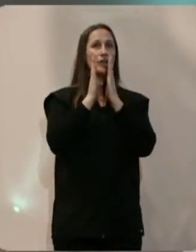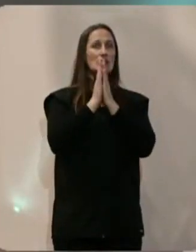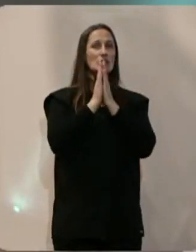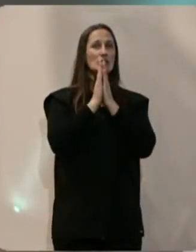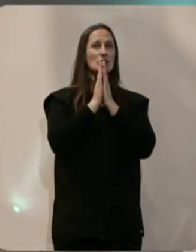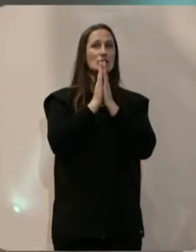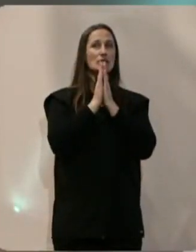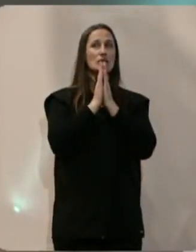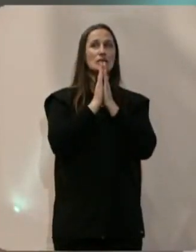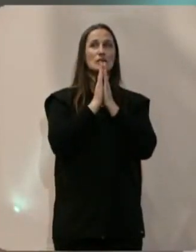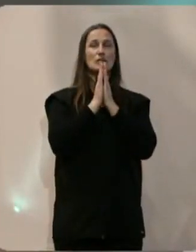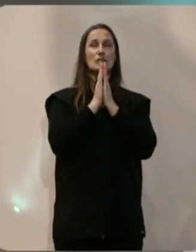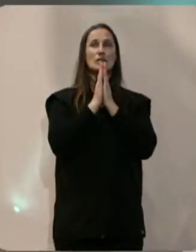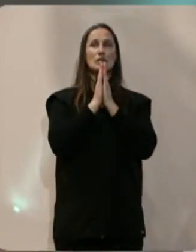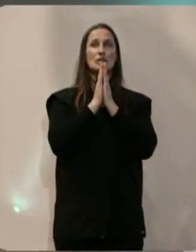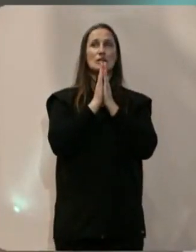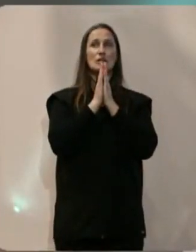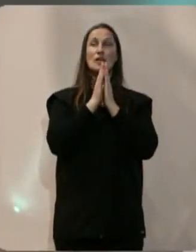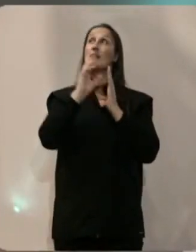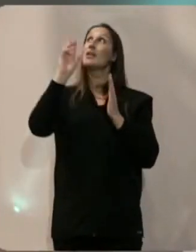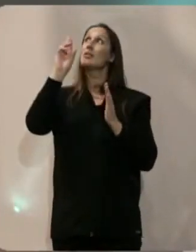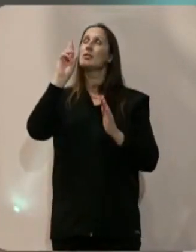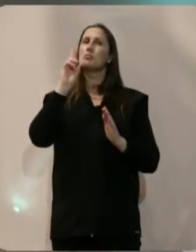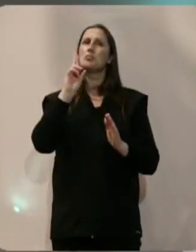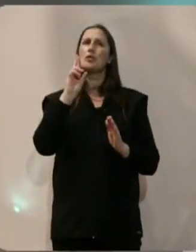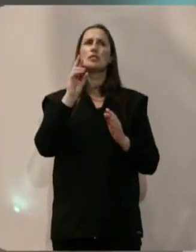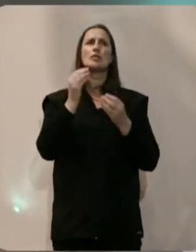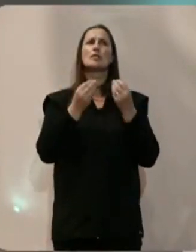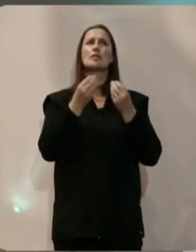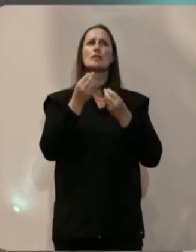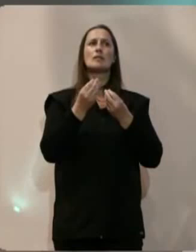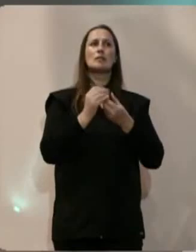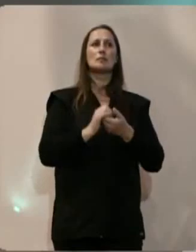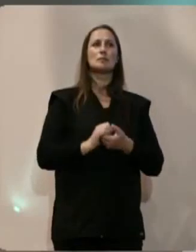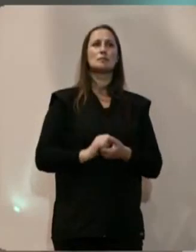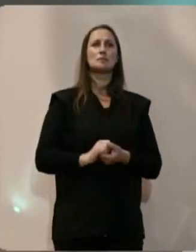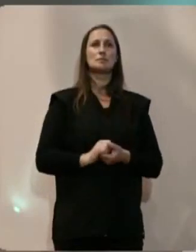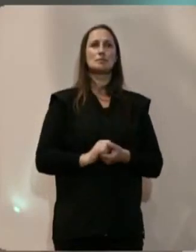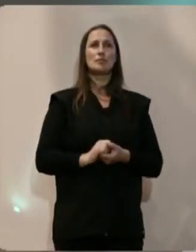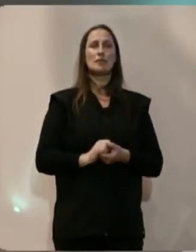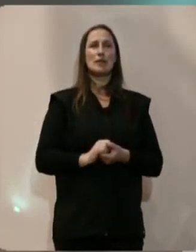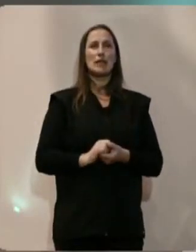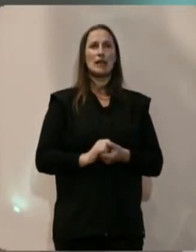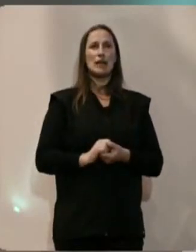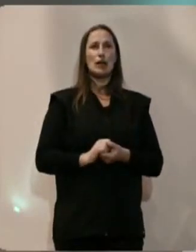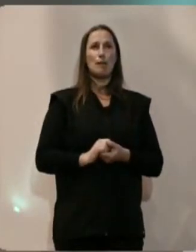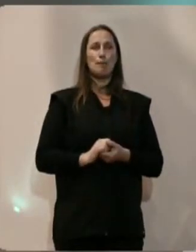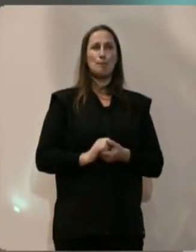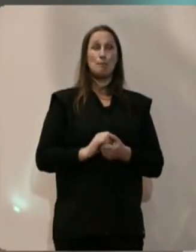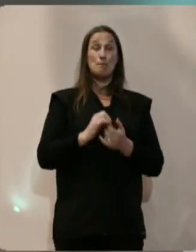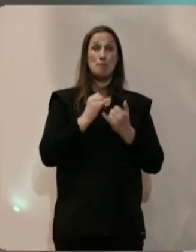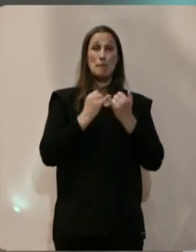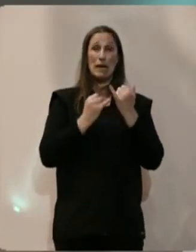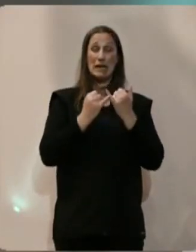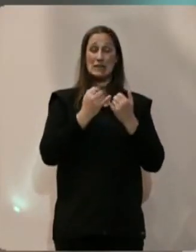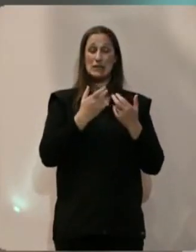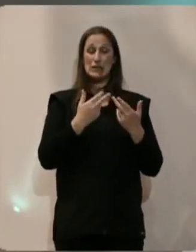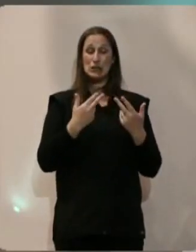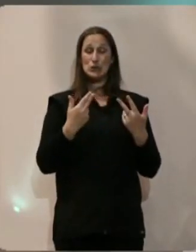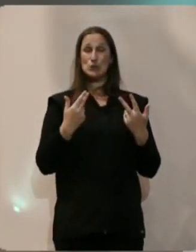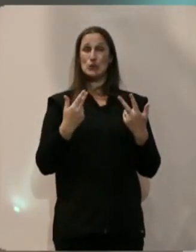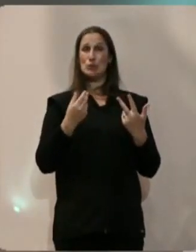Porque se parece que a coisa não está fluindo, talvez ela não esteja